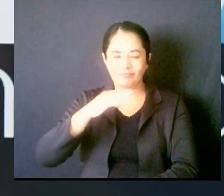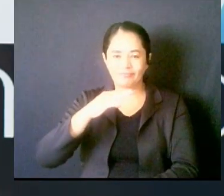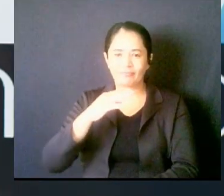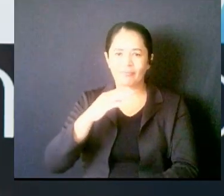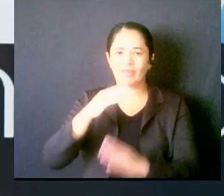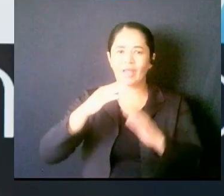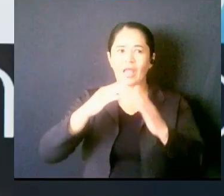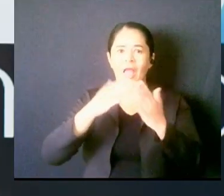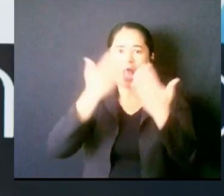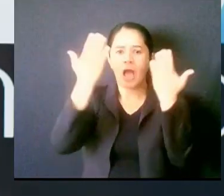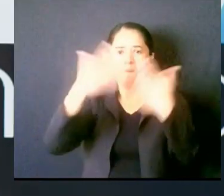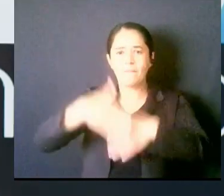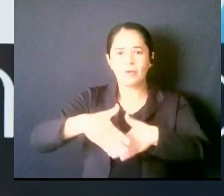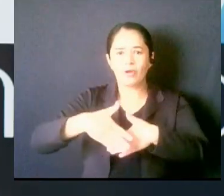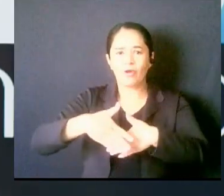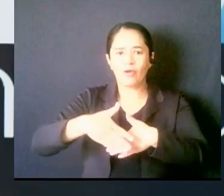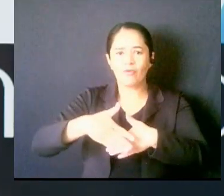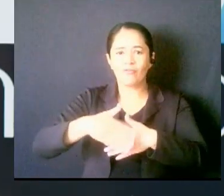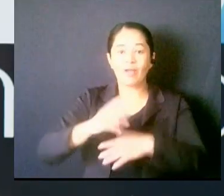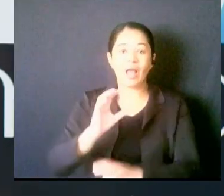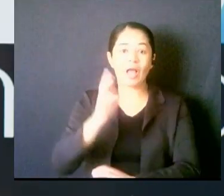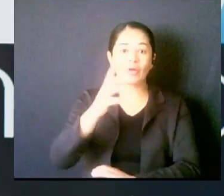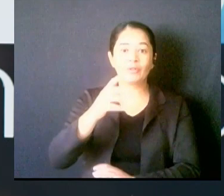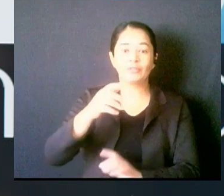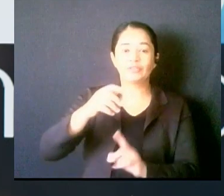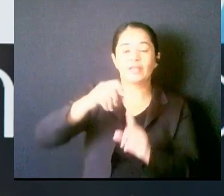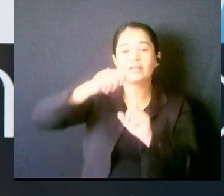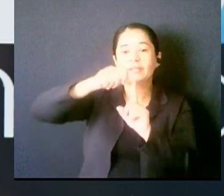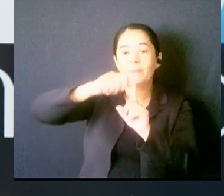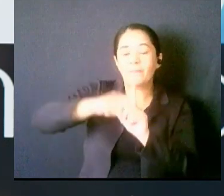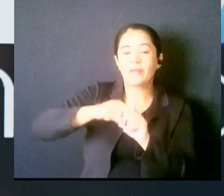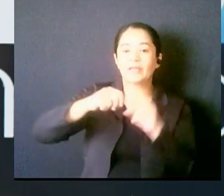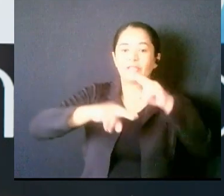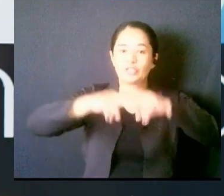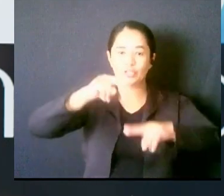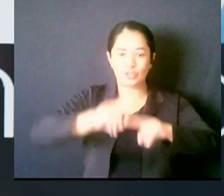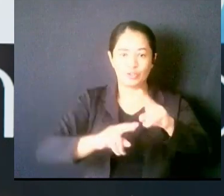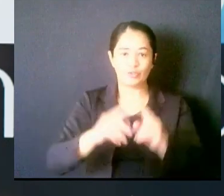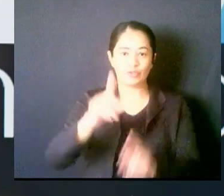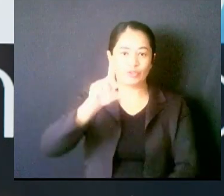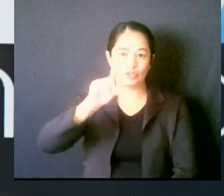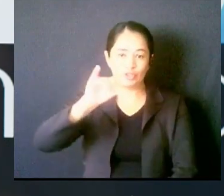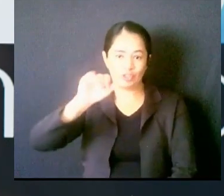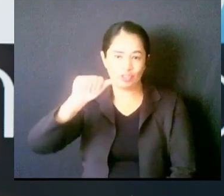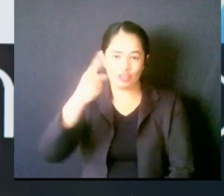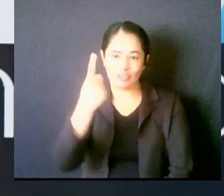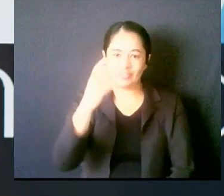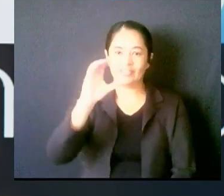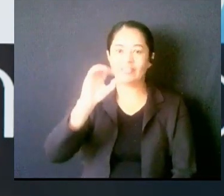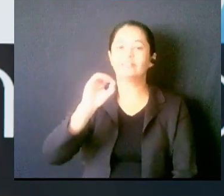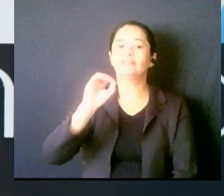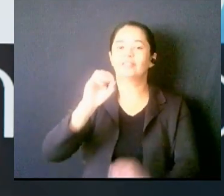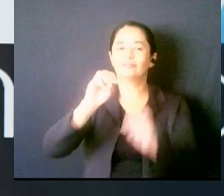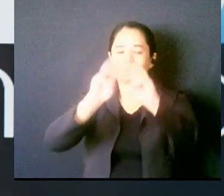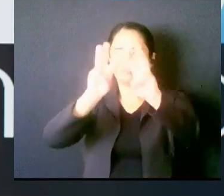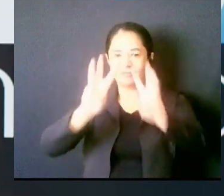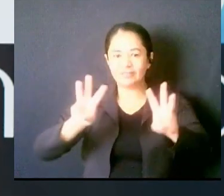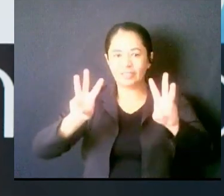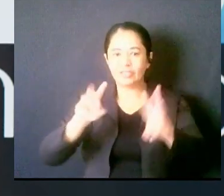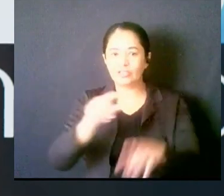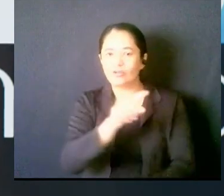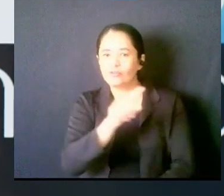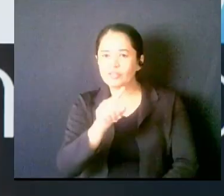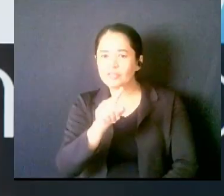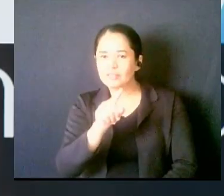É isso mesmo? Junho, aliás. Inscrições no site da VUNESP, tá bom? Então você entra lá no site da VUNESP, lá